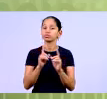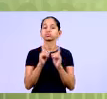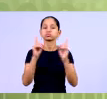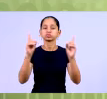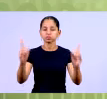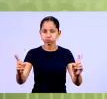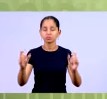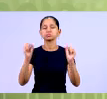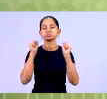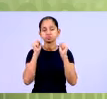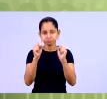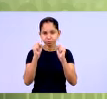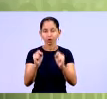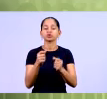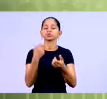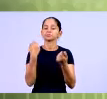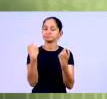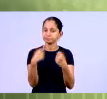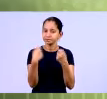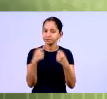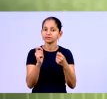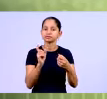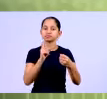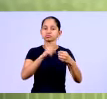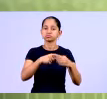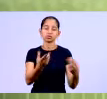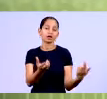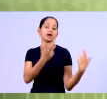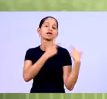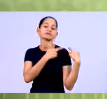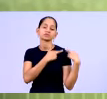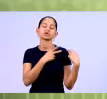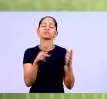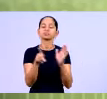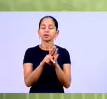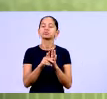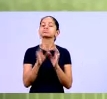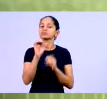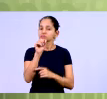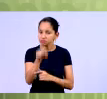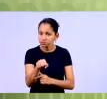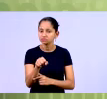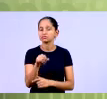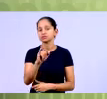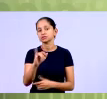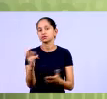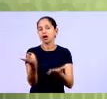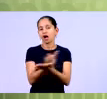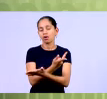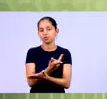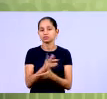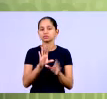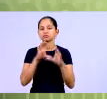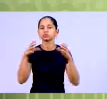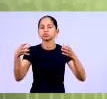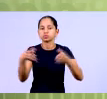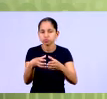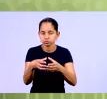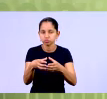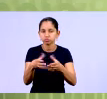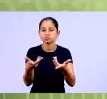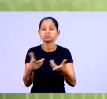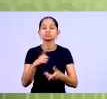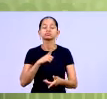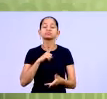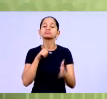há necessidade sim dos sócios serem responsabilizados ilimitadamente no caso de sociedade em nome coletivo. Tem